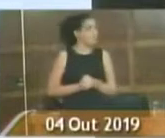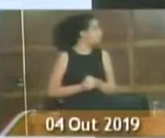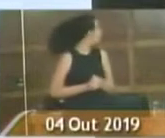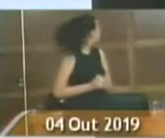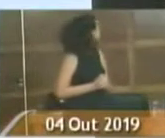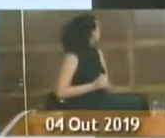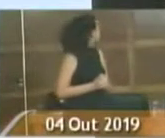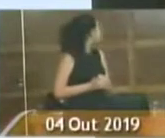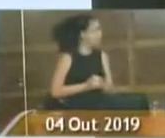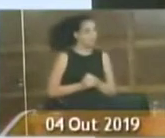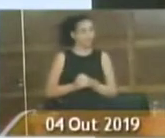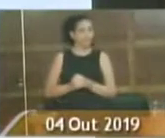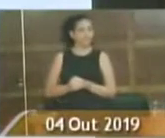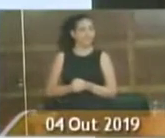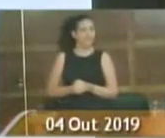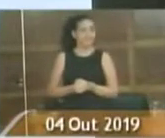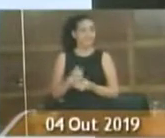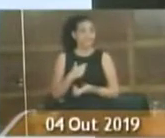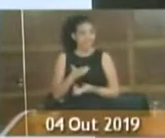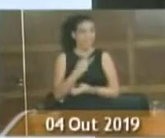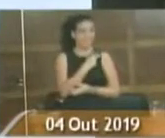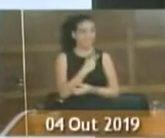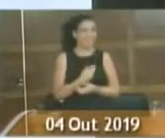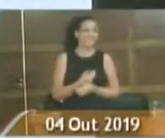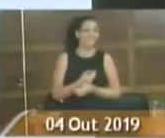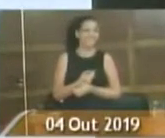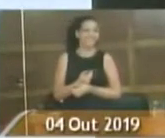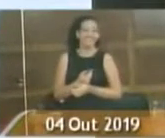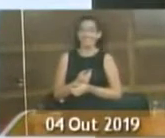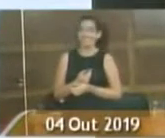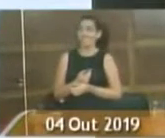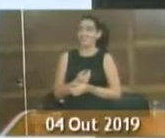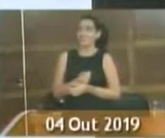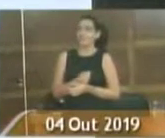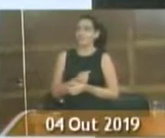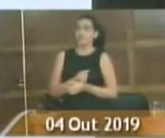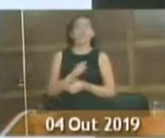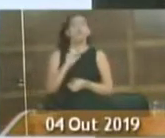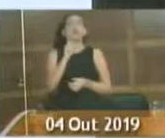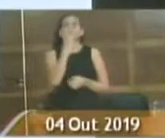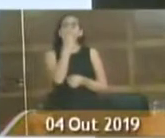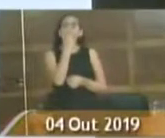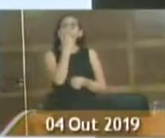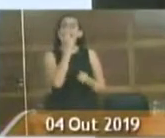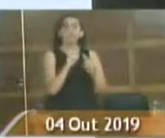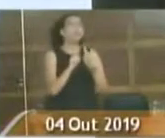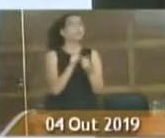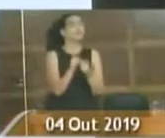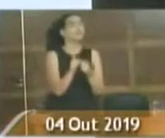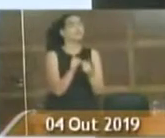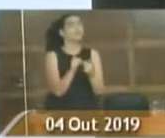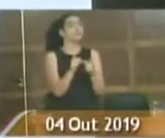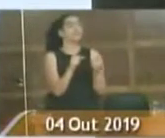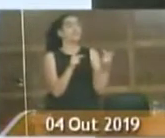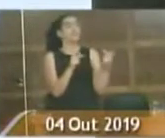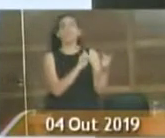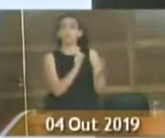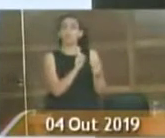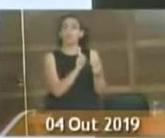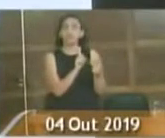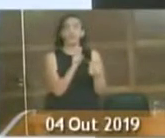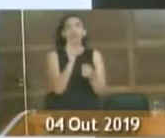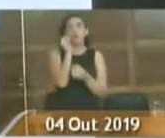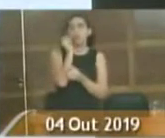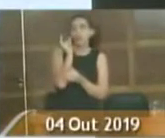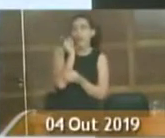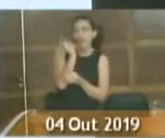Lembra que eu falei? O que não é, ai, parece, mas não é? É extremamente importante isso, viu?